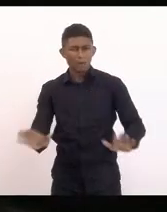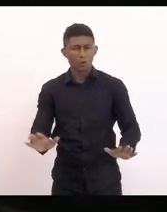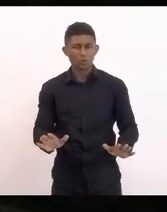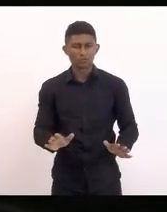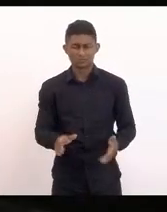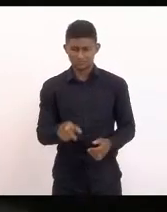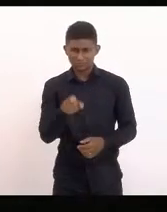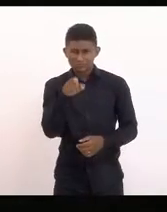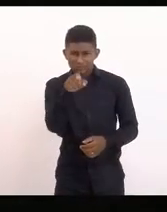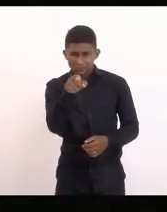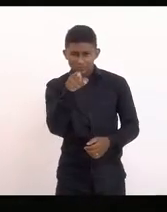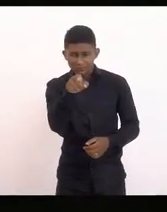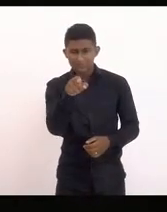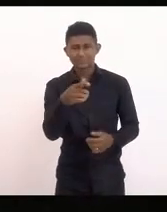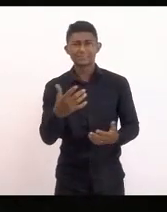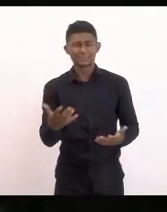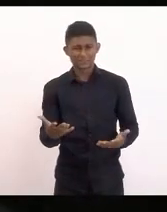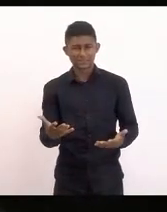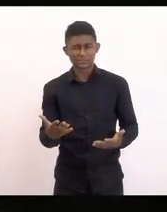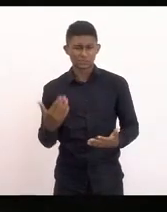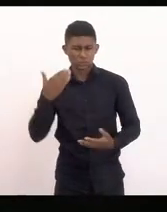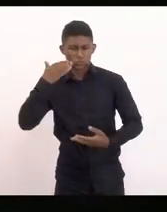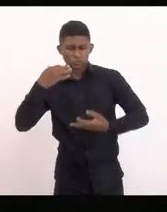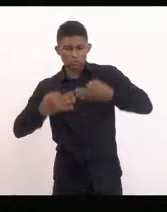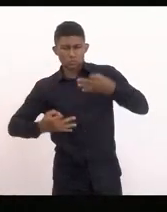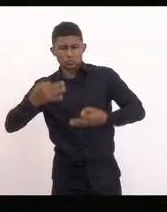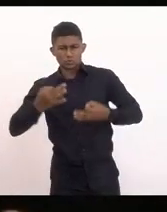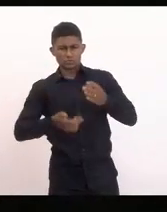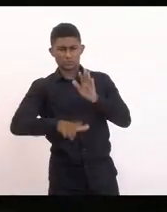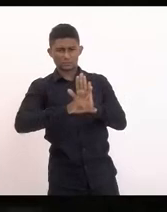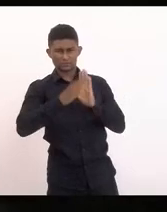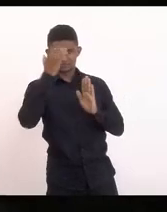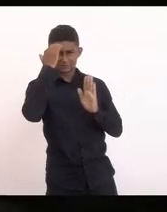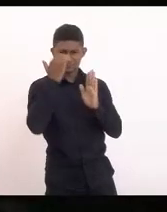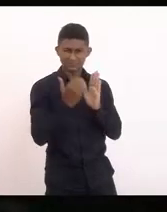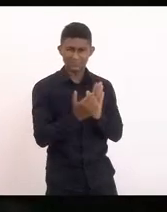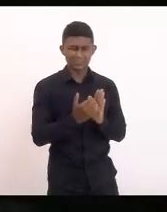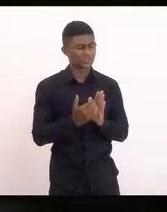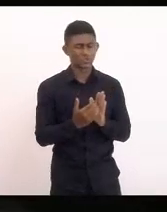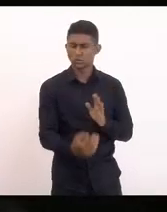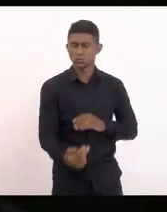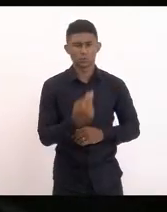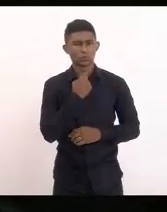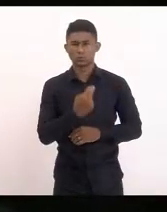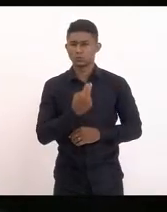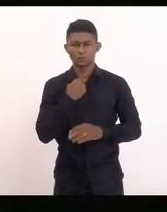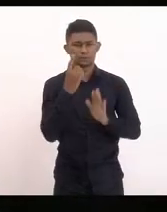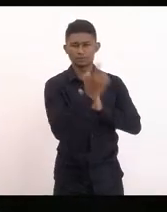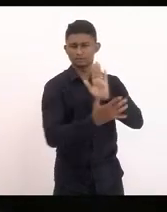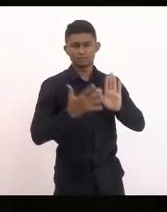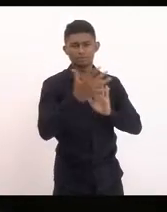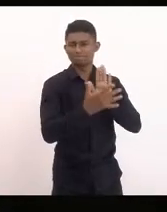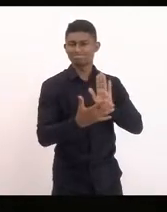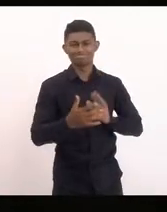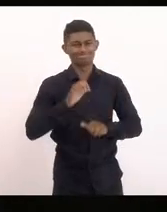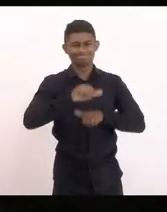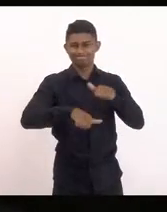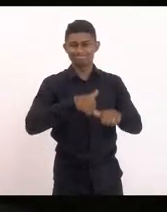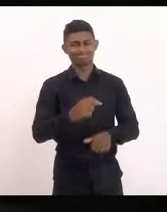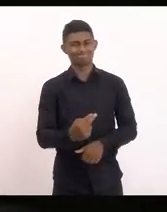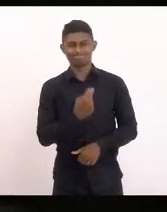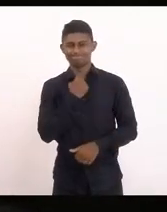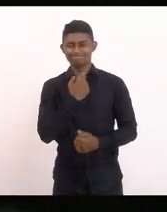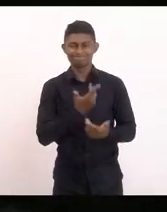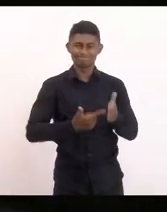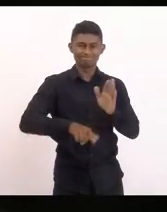tem possibilidade jurídica de fazer essa modificação por decreto. E a lei que